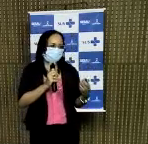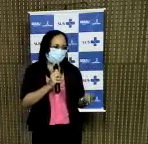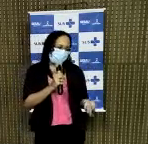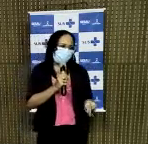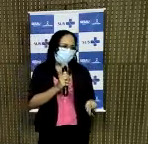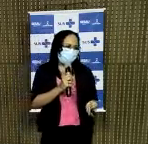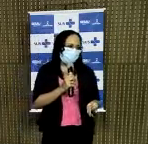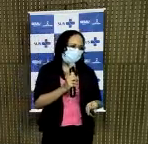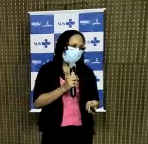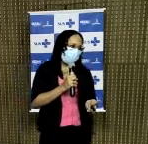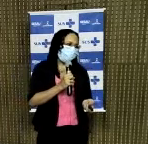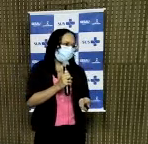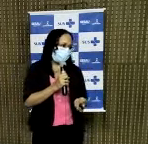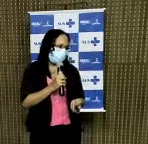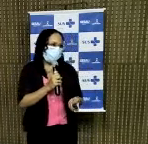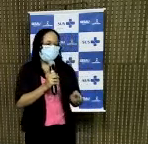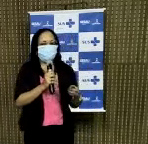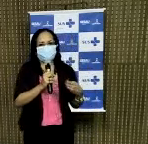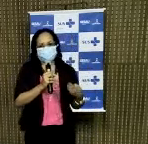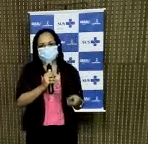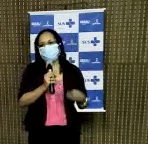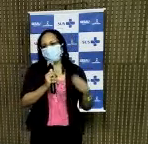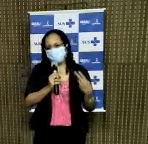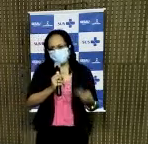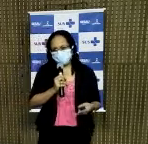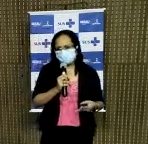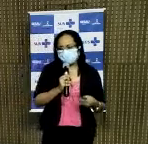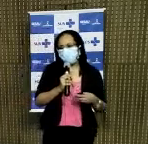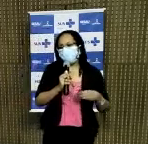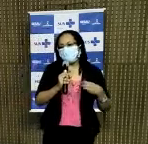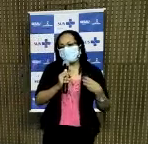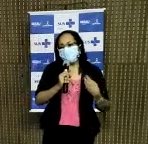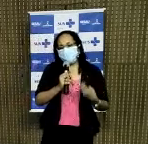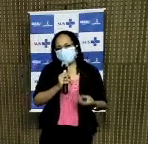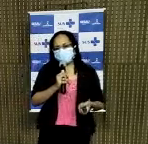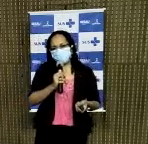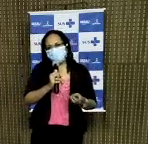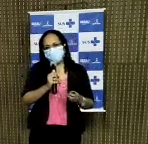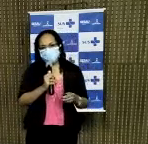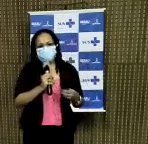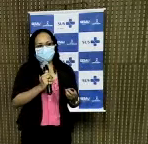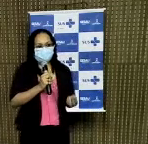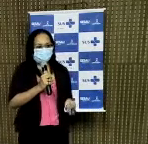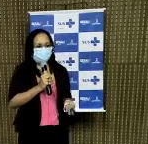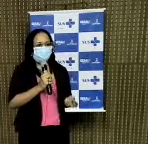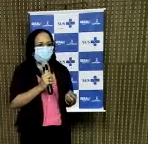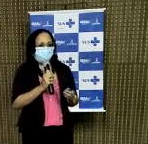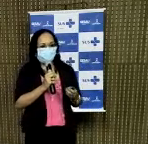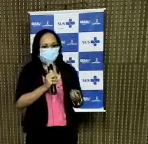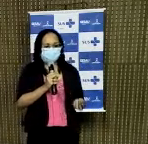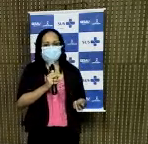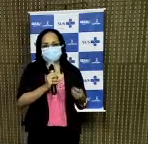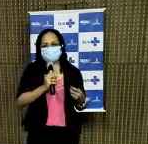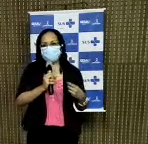da composição da equipe de enfermagem. No caso da enfermeira, nós temos 2 equipes, só que desde dezembro do ano passado, nós